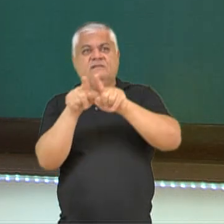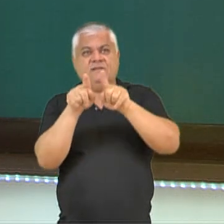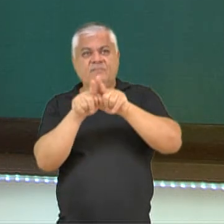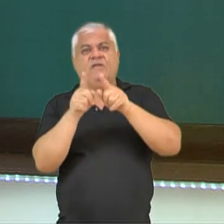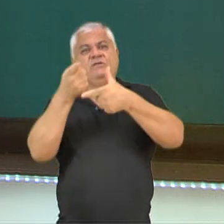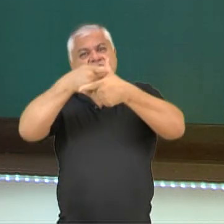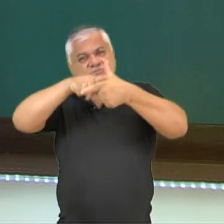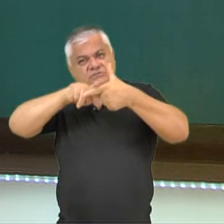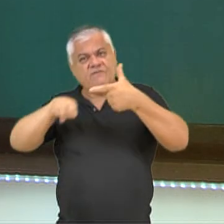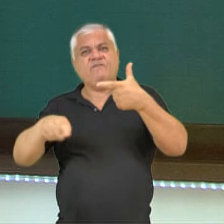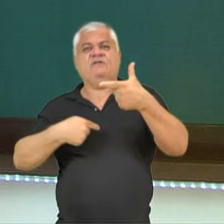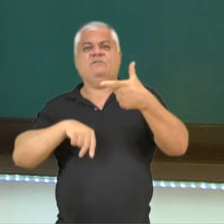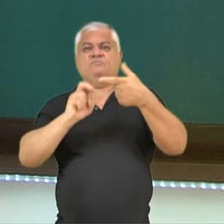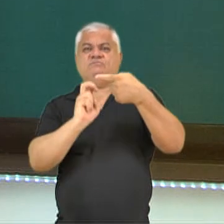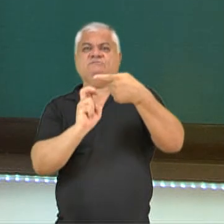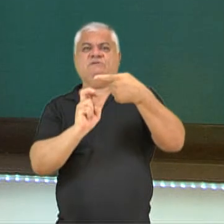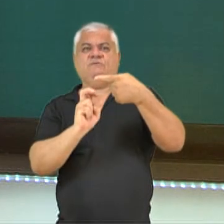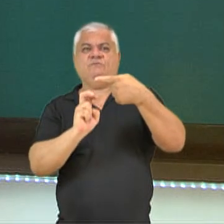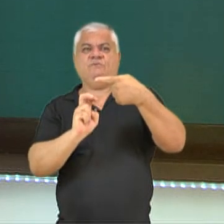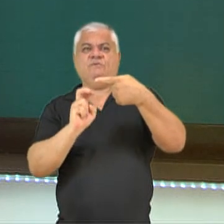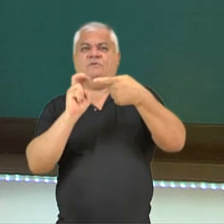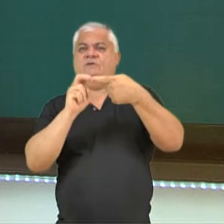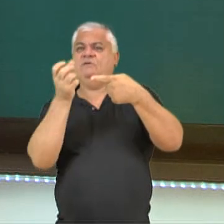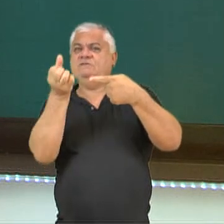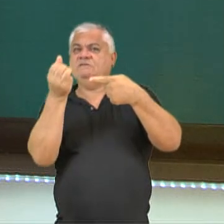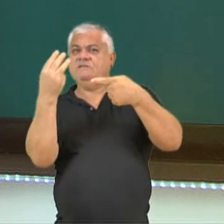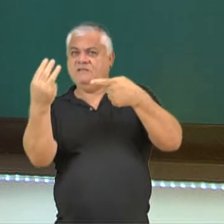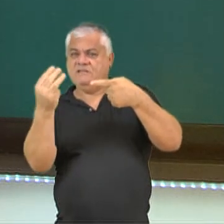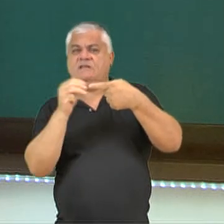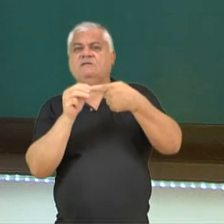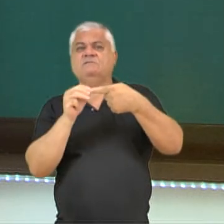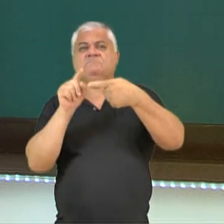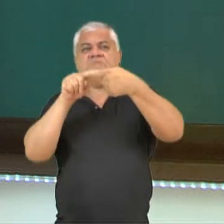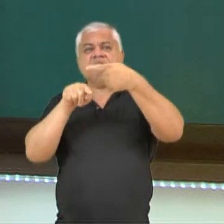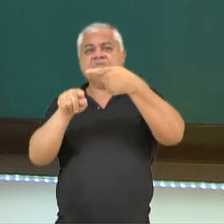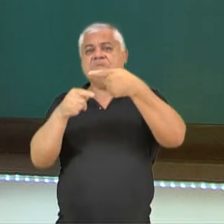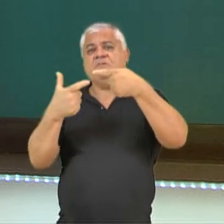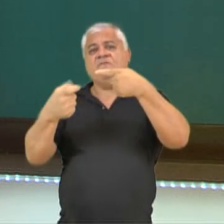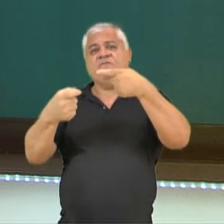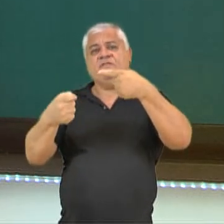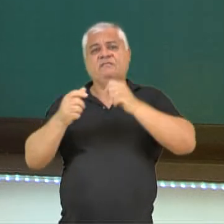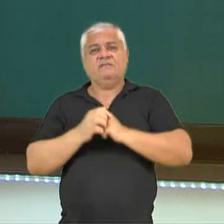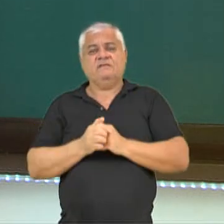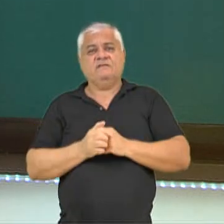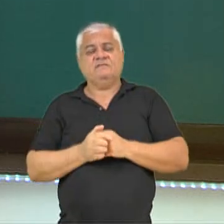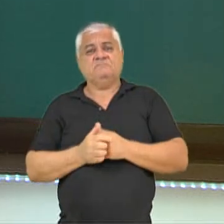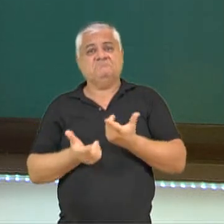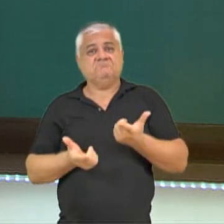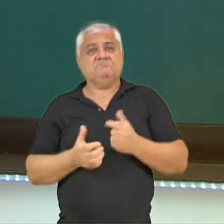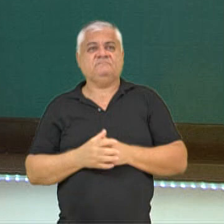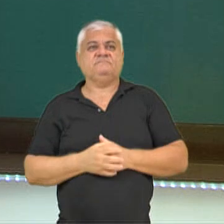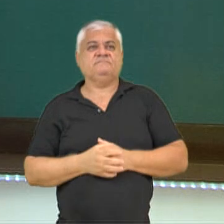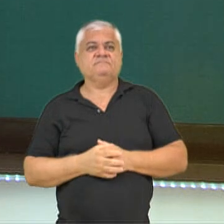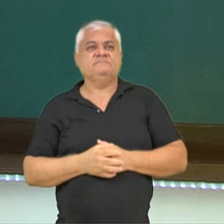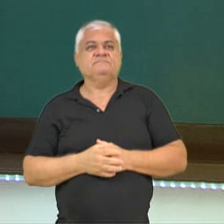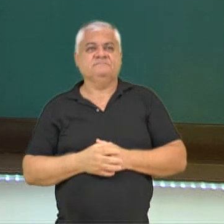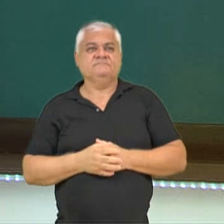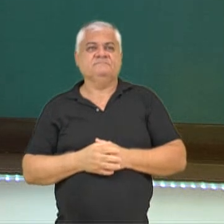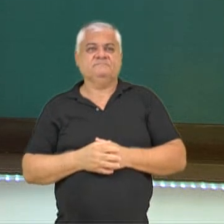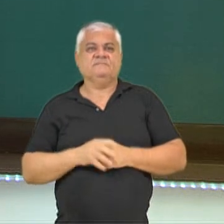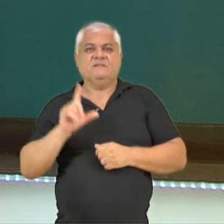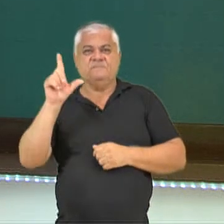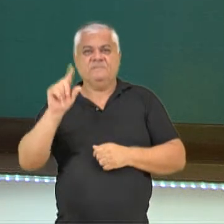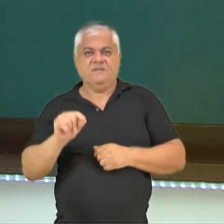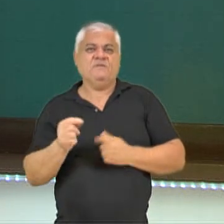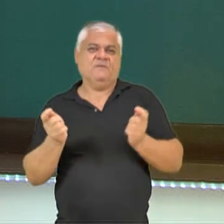podemos dividir aqui por 5, né? 315 por 5, 63, 100 por 5, 20. Bem menor também